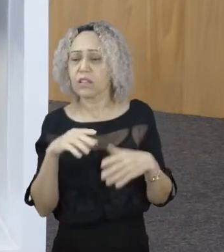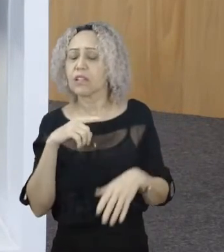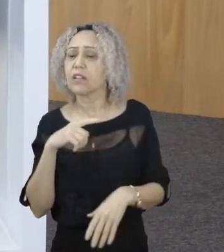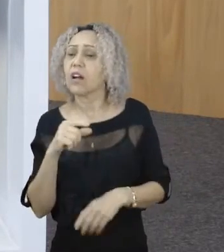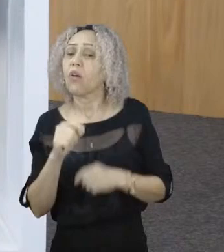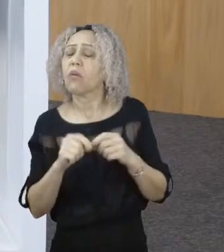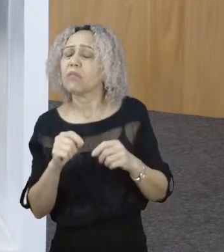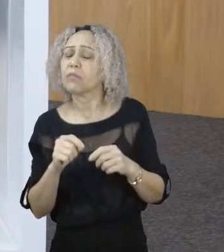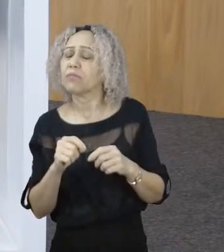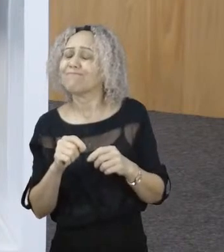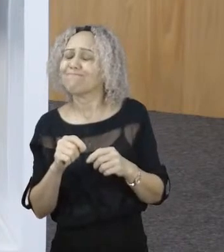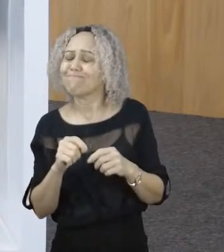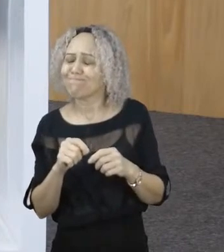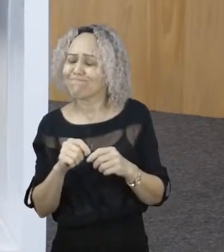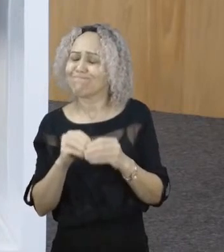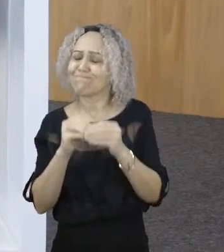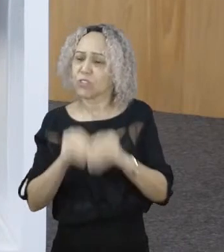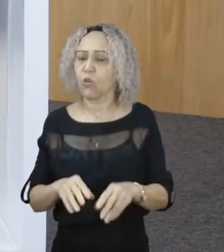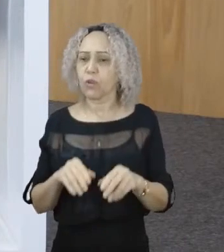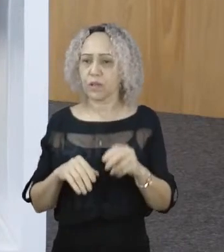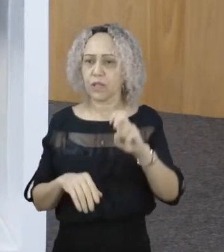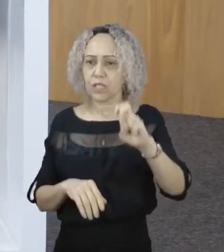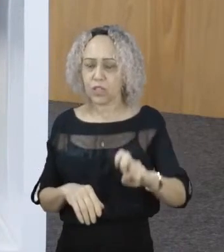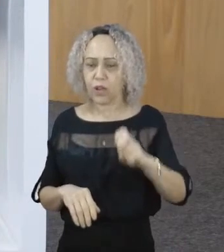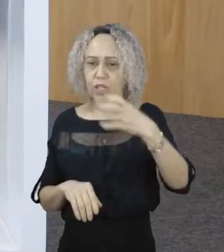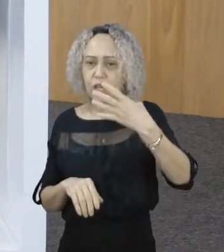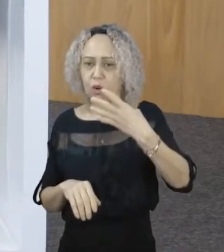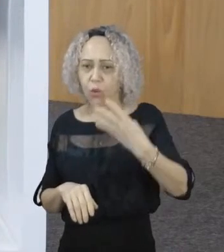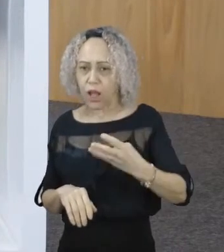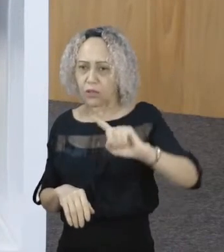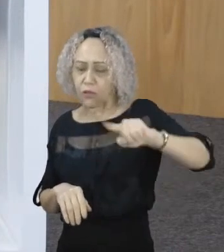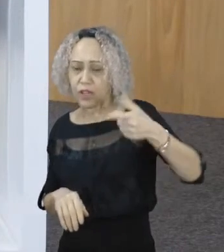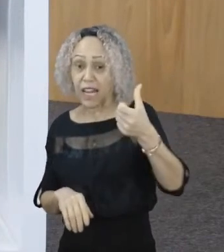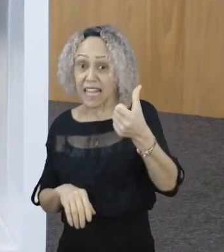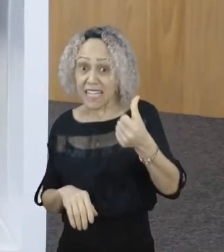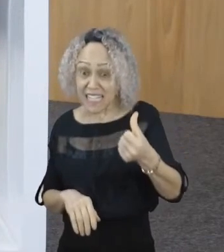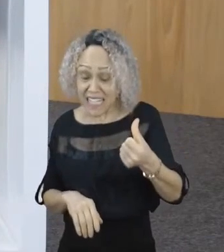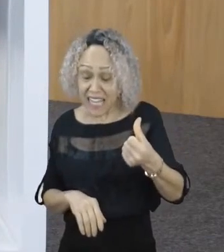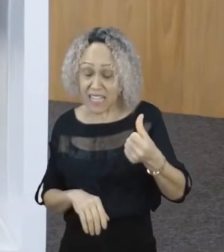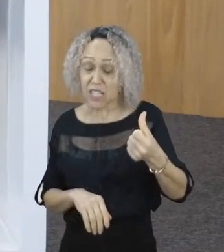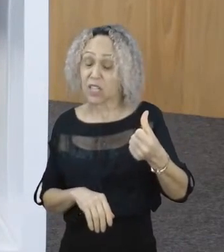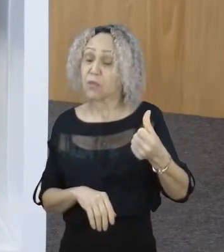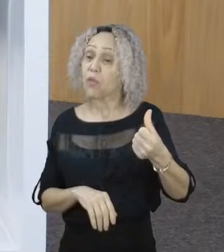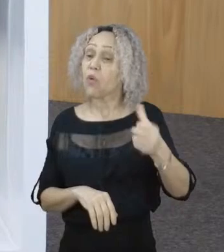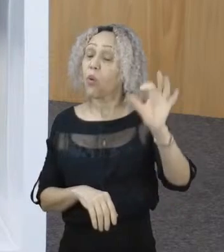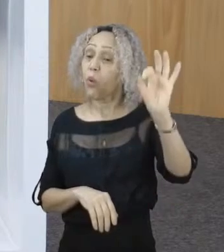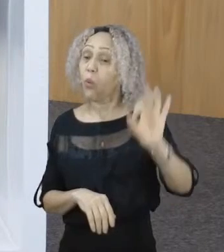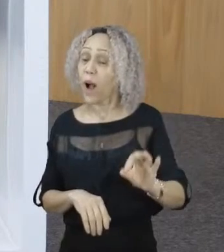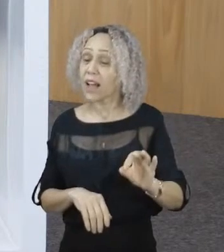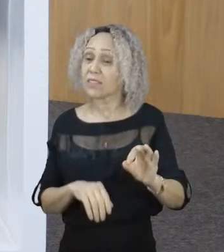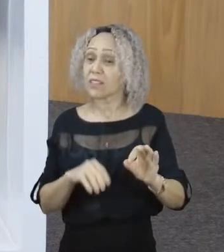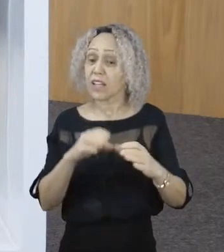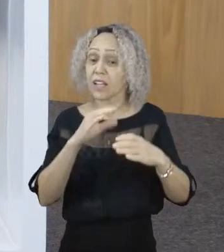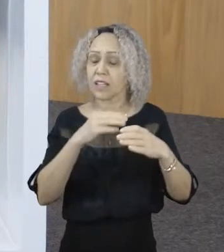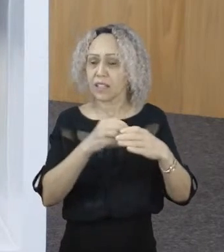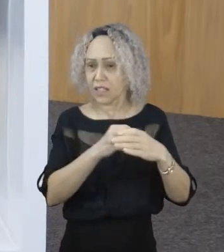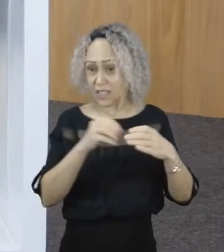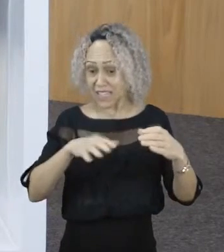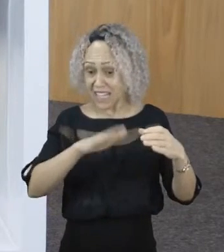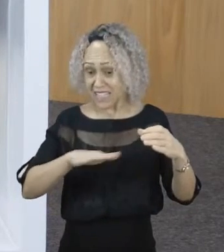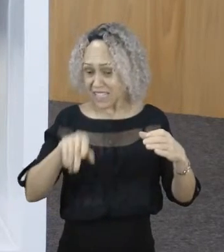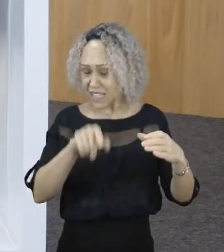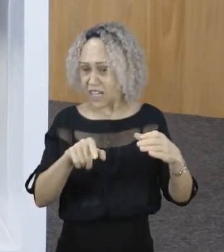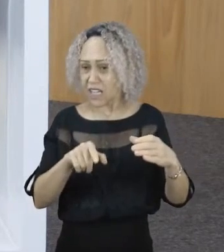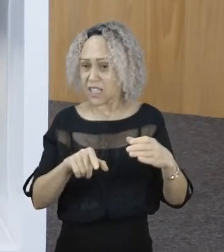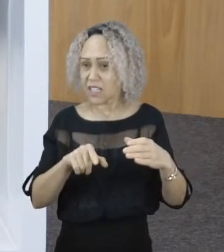56,4% das crianças que concluíram o segundo ano foram consideradas não alfabetizadas. E o governo Lula, na missão de